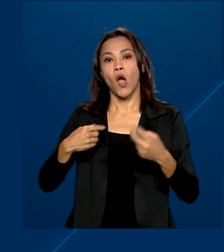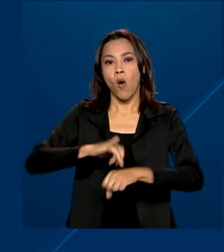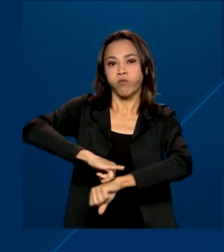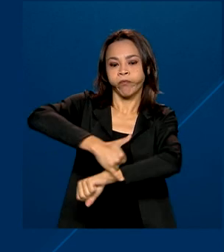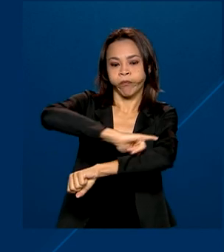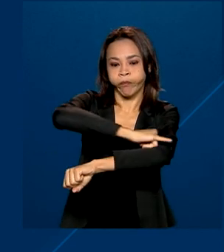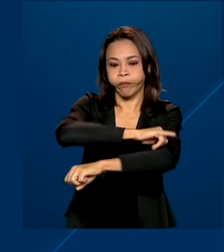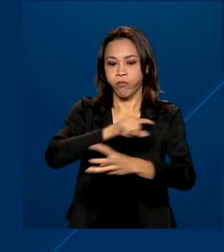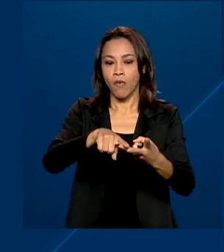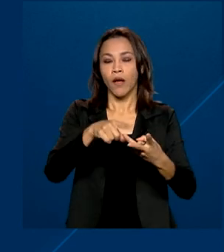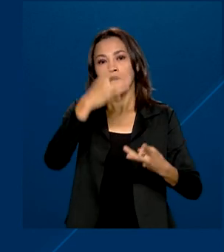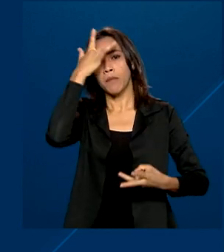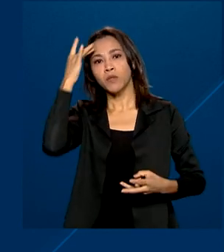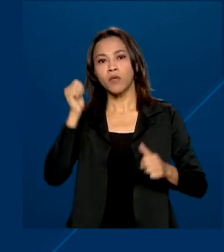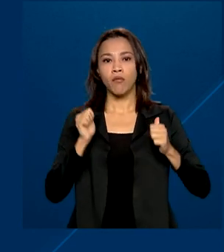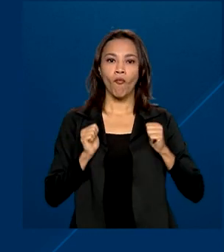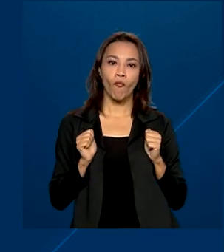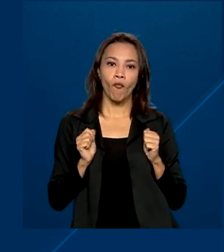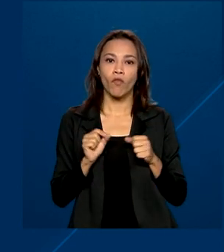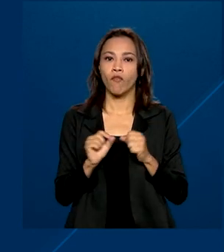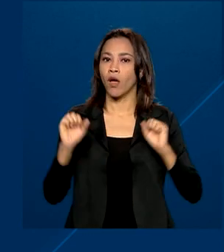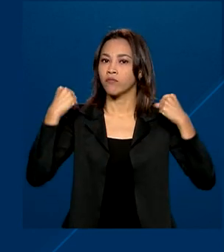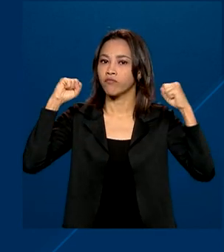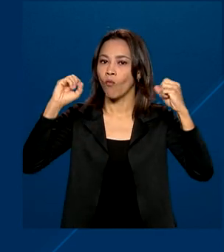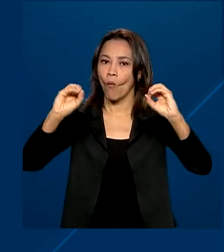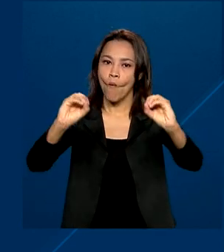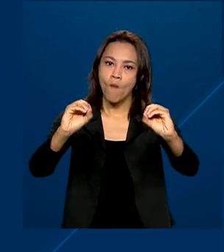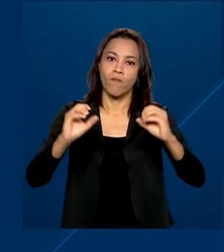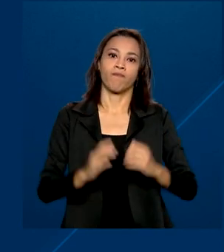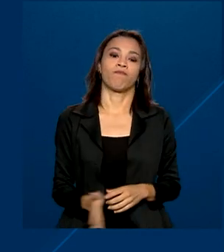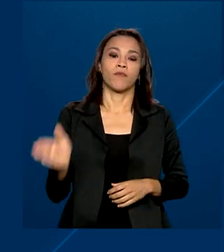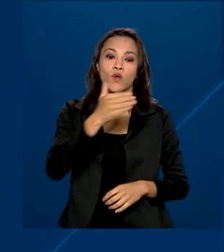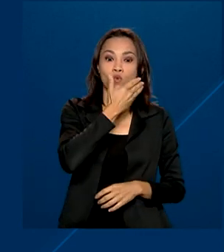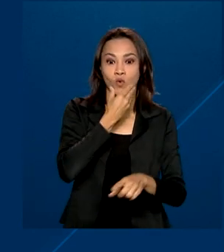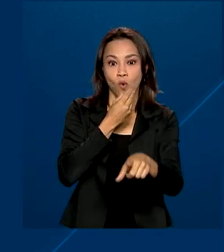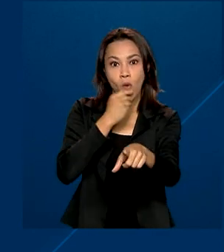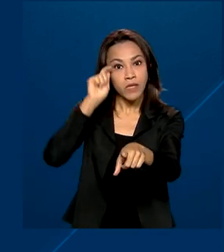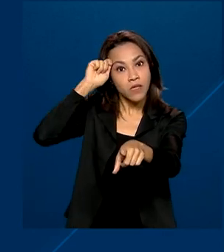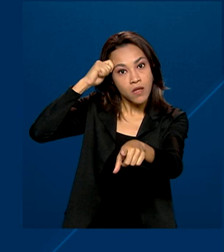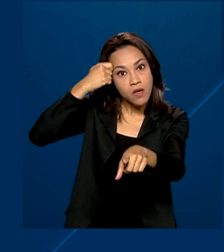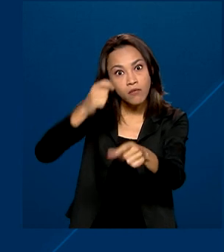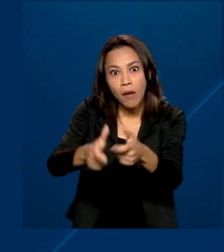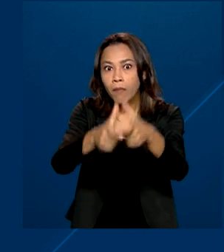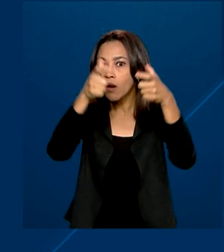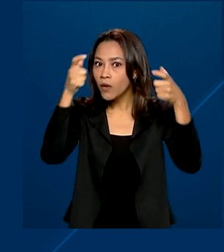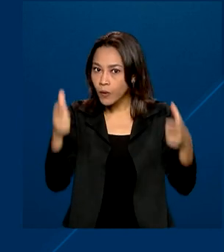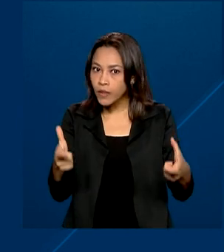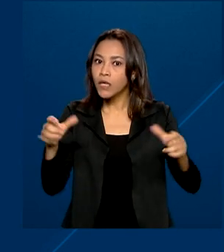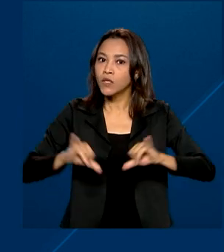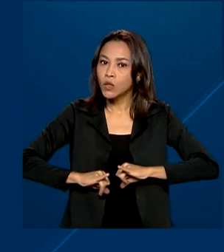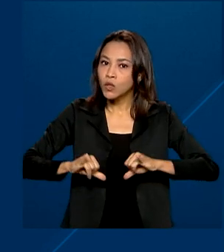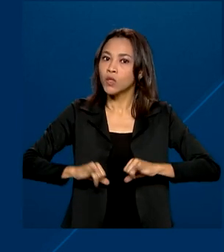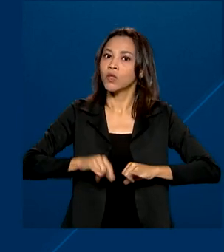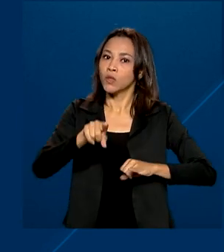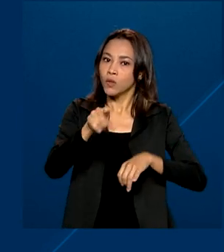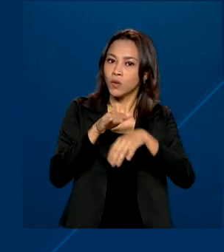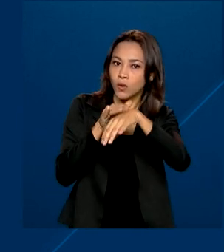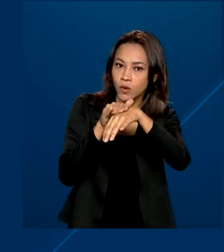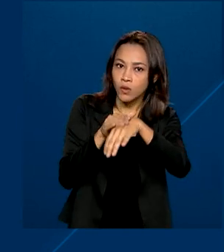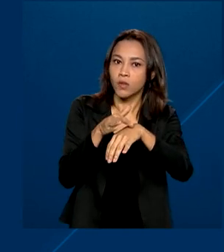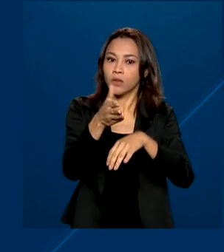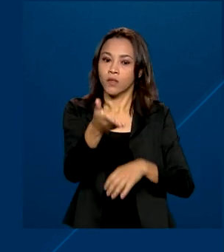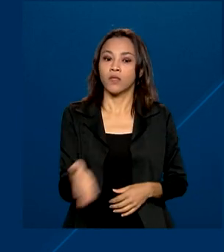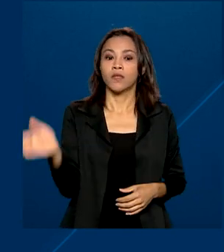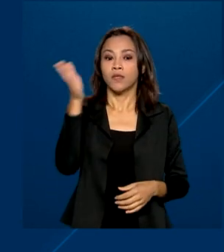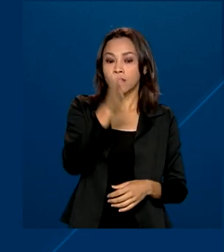o risco de desenvolvimento da doença os negros sofrem maior incidência desse tipo de câncer na fase inicial